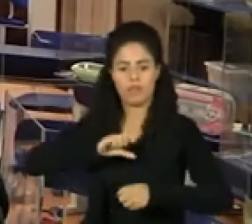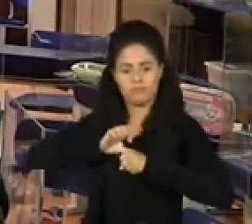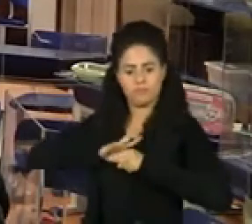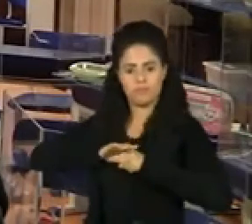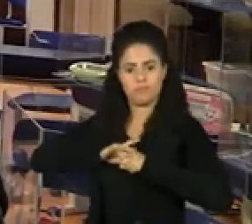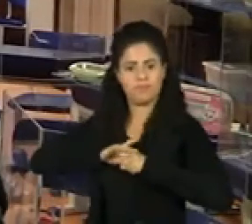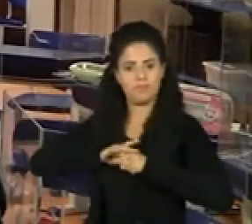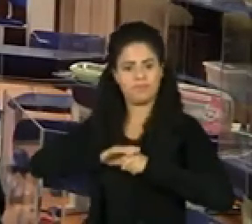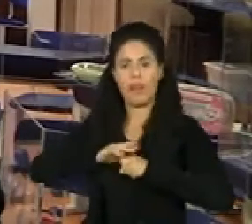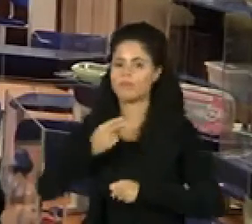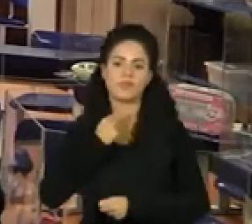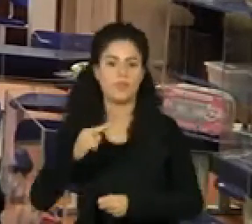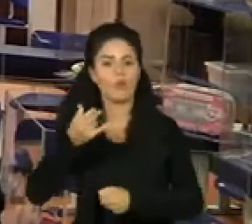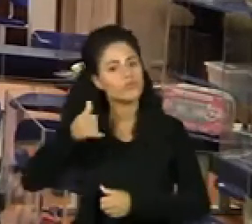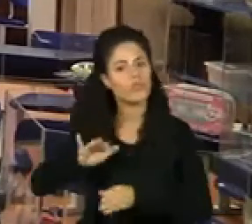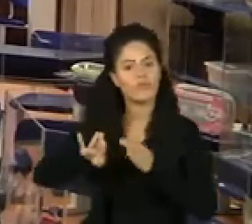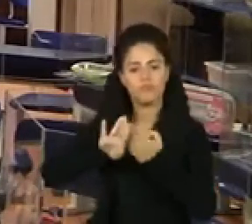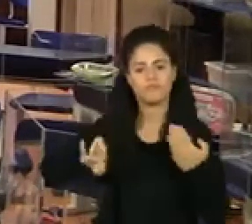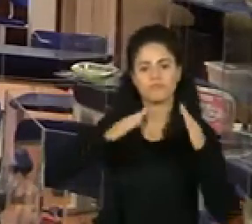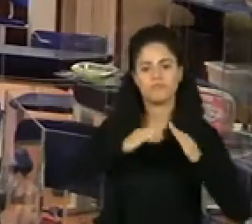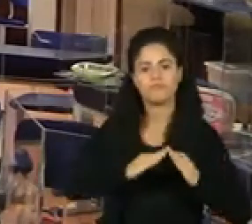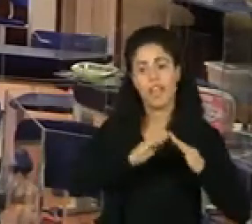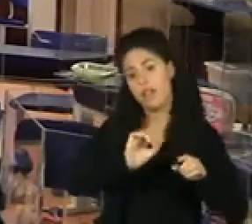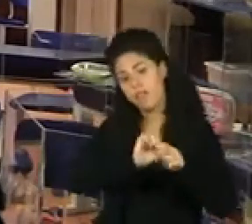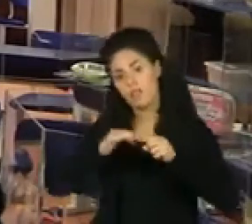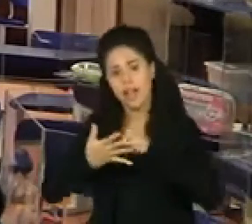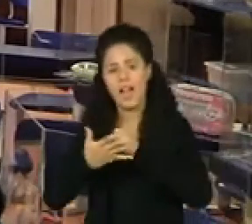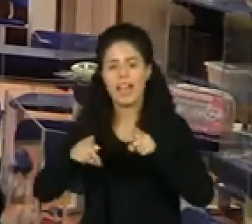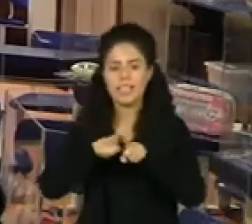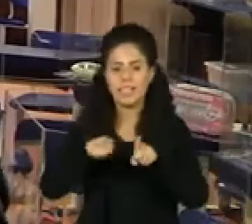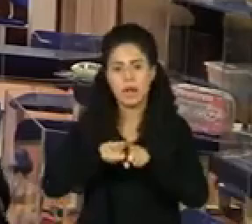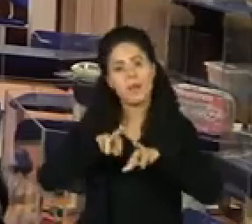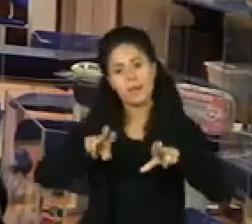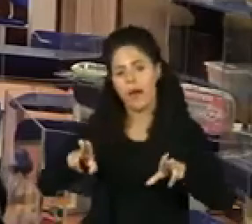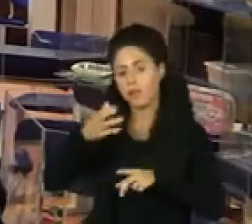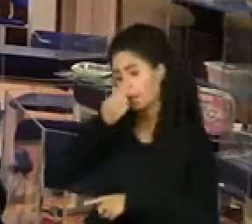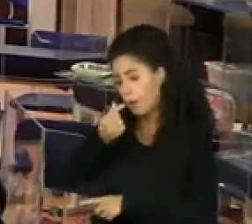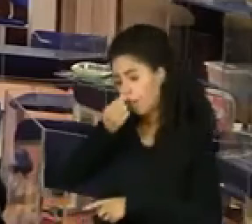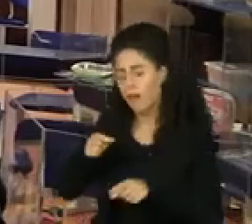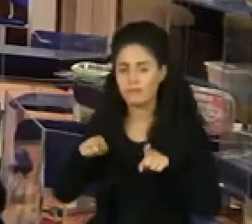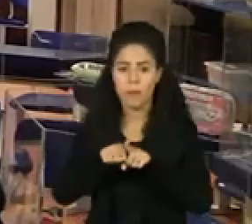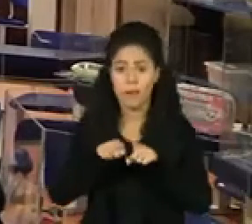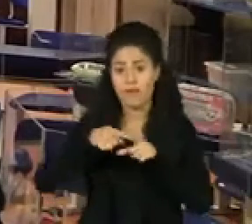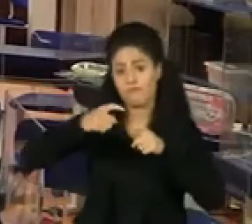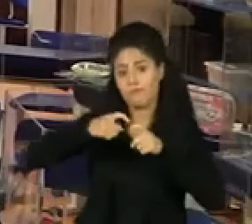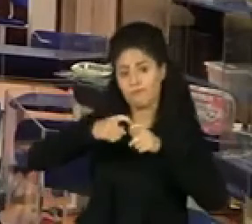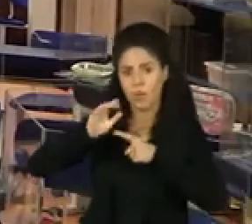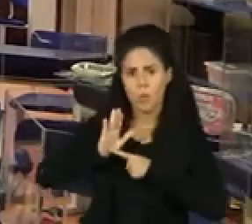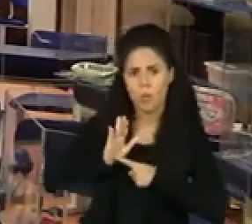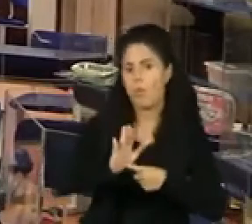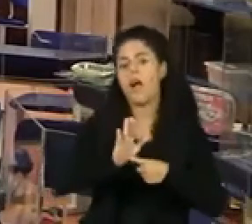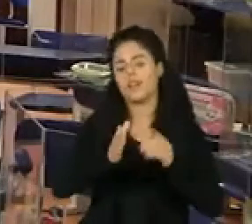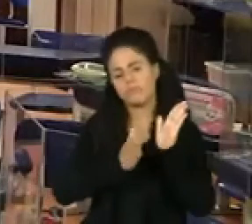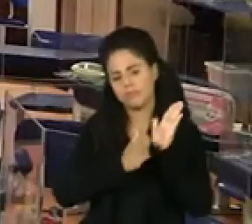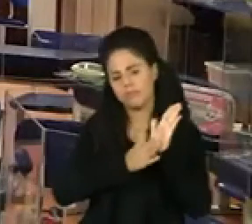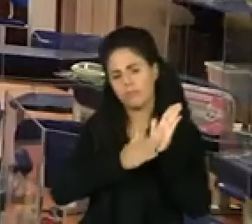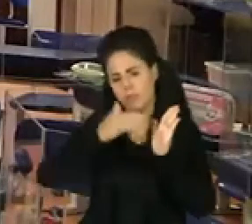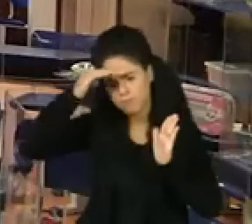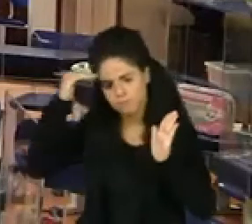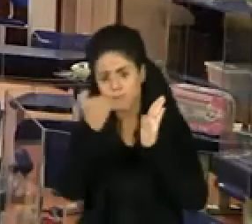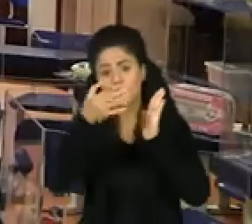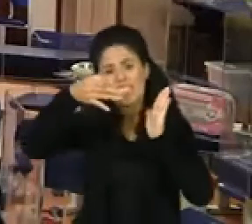E mesmo em meio ao crescimento de casos de Covid-19 e influenza, médicos garantem que se os protocolos forem